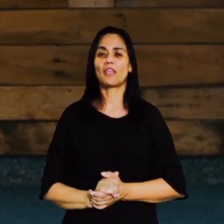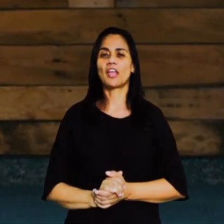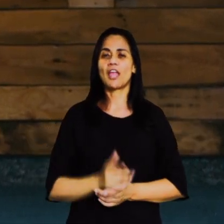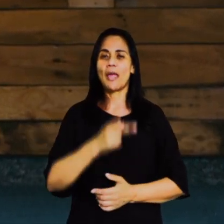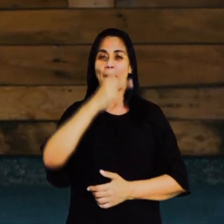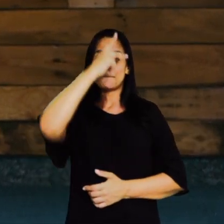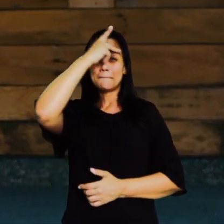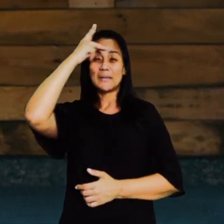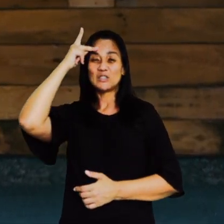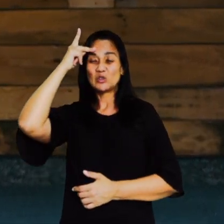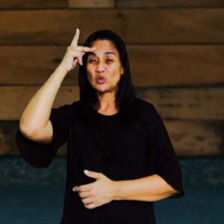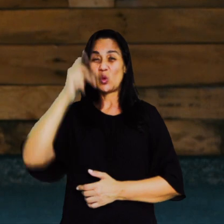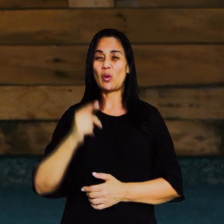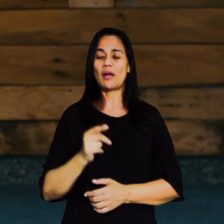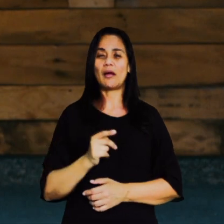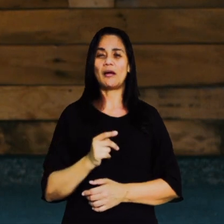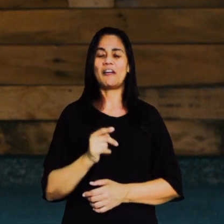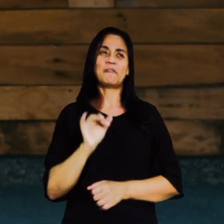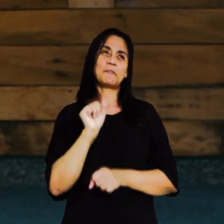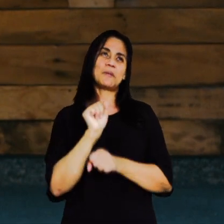cresce parado.